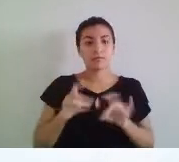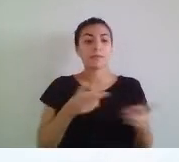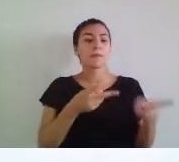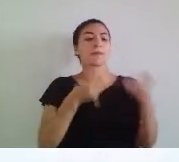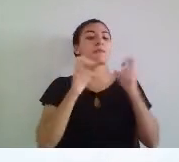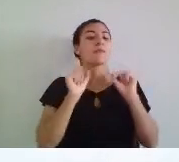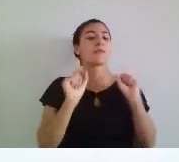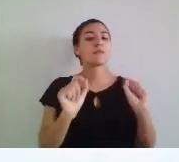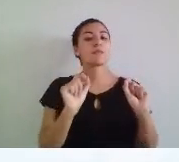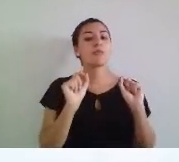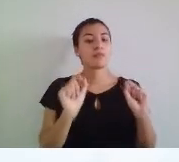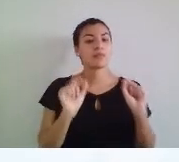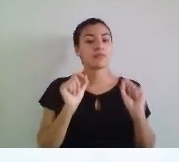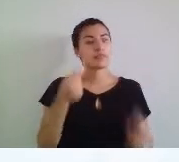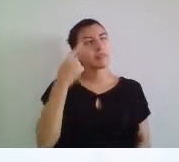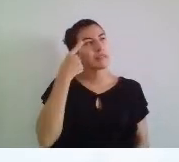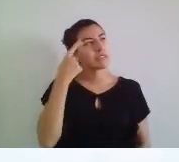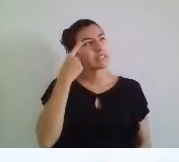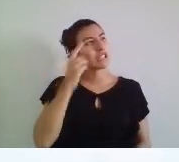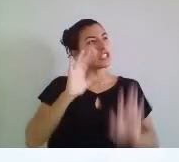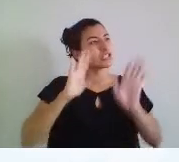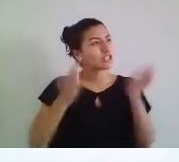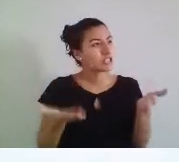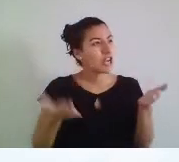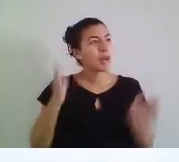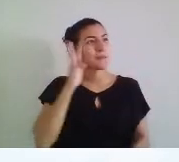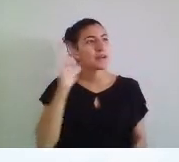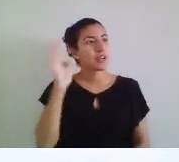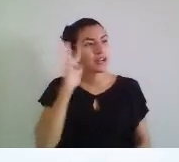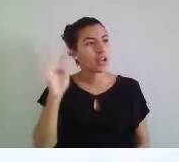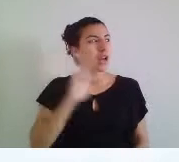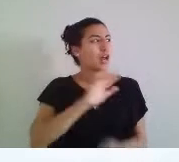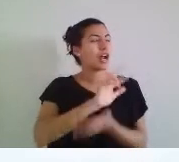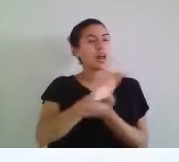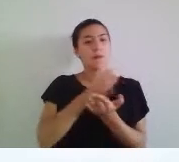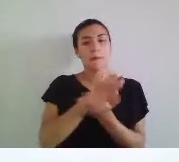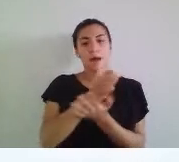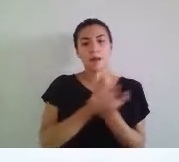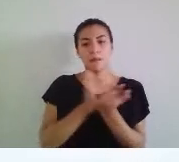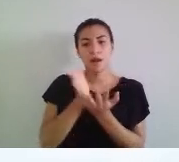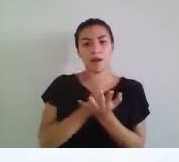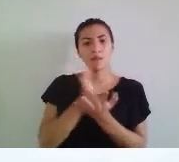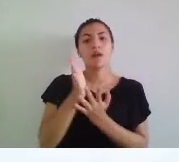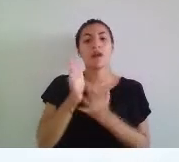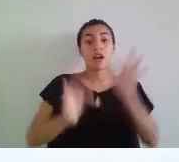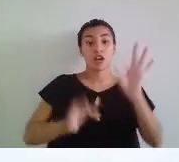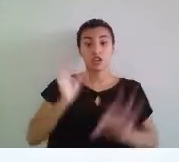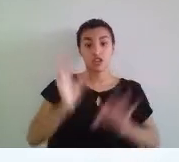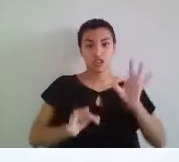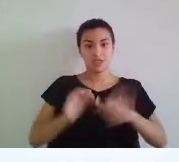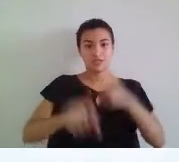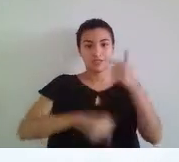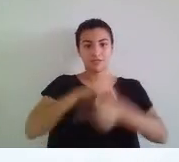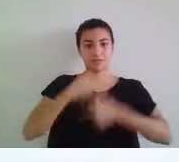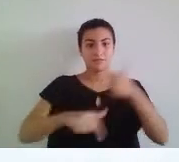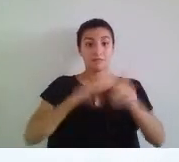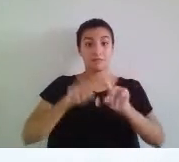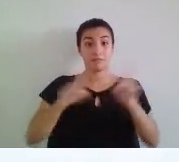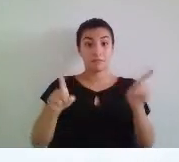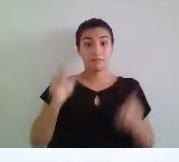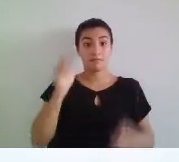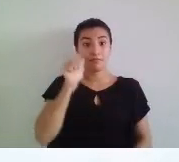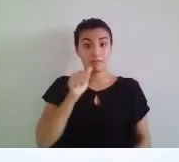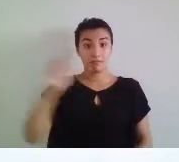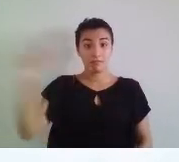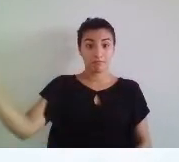que pensaram já imaginaram sobre vários vieses a justiça do trabalho, mas ela vinha aqui trazer para nós